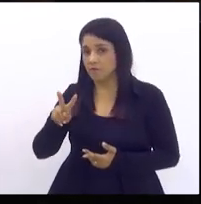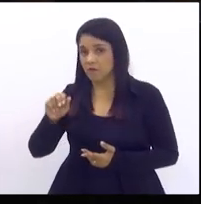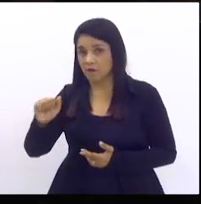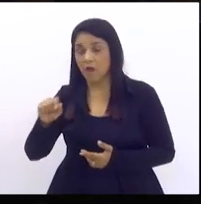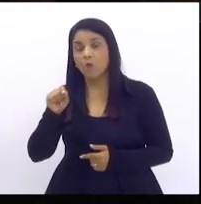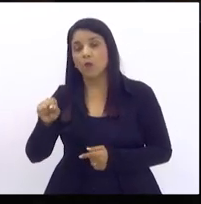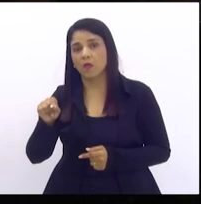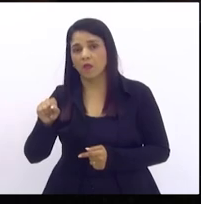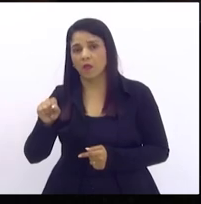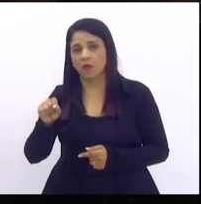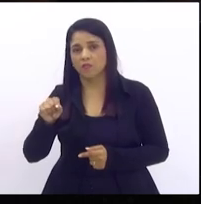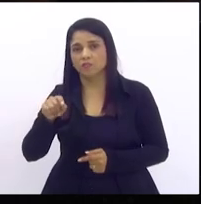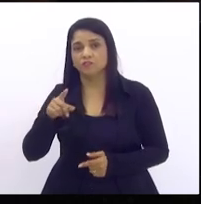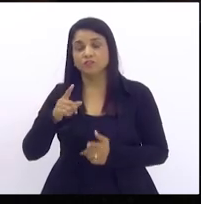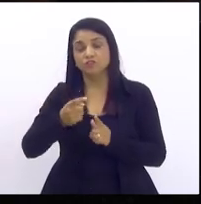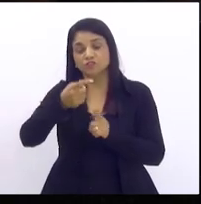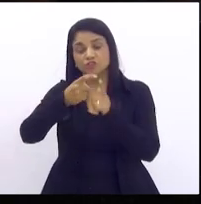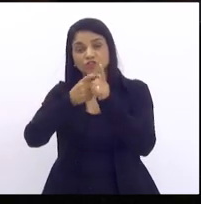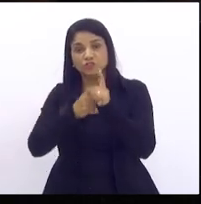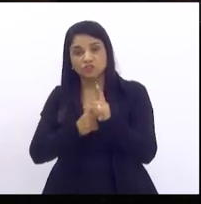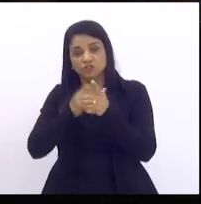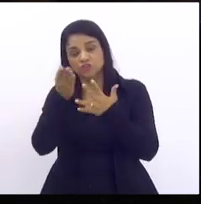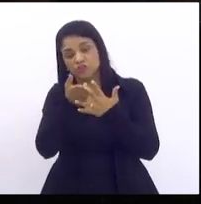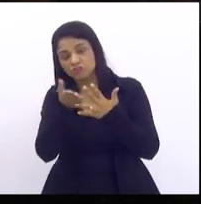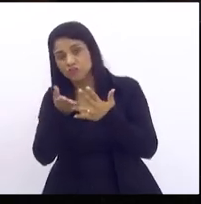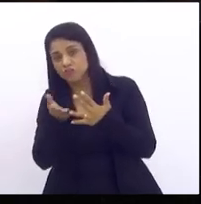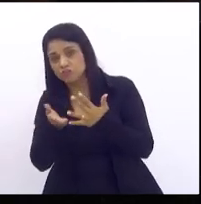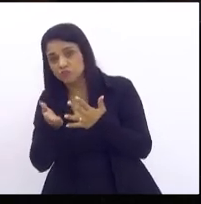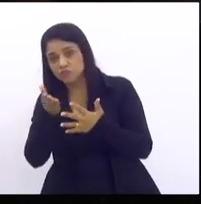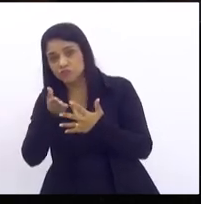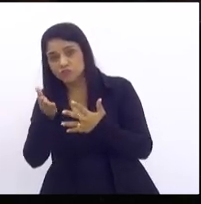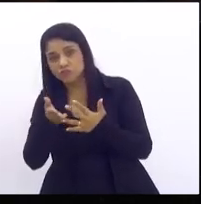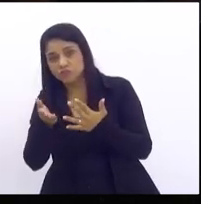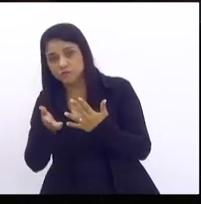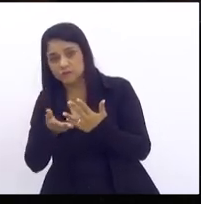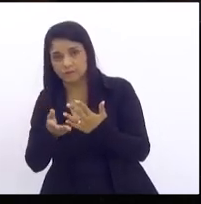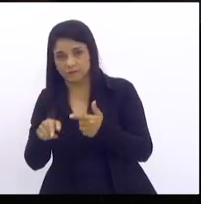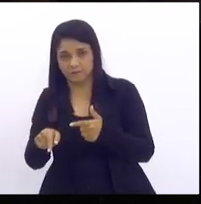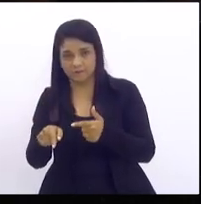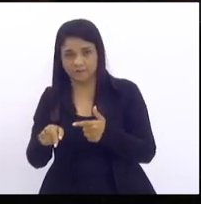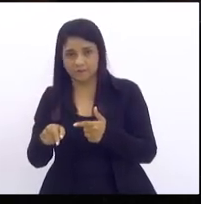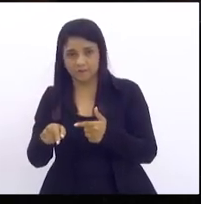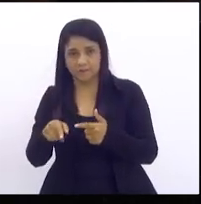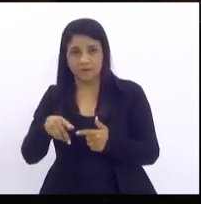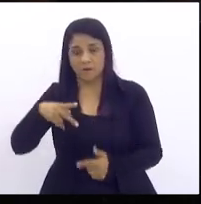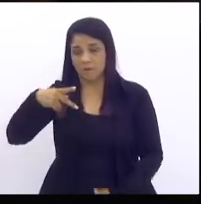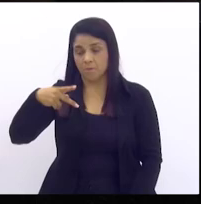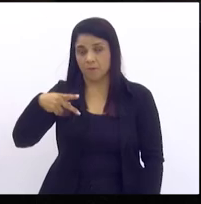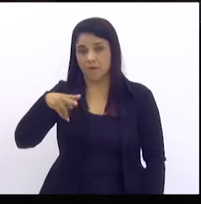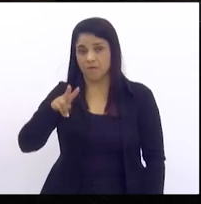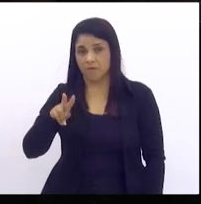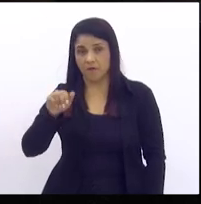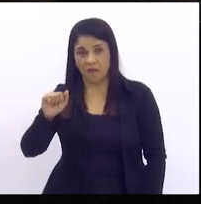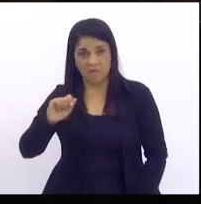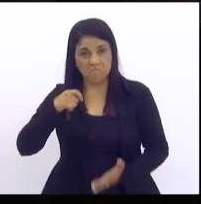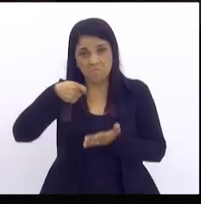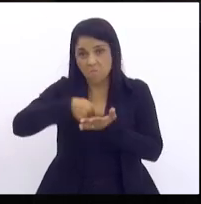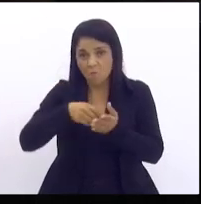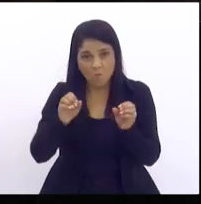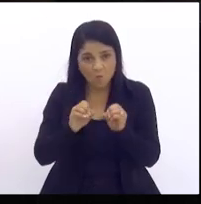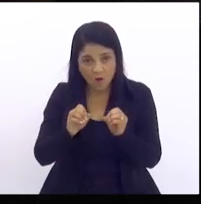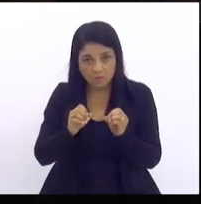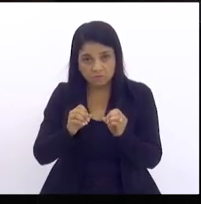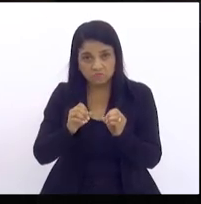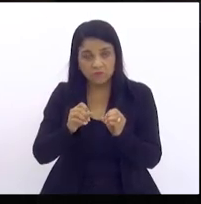ativa. Quando você não paga o IPVA, ele vai para onde? Para a dívida ativa. A multa devia ser a